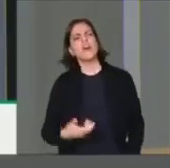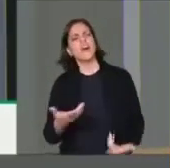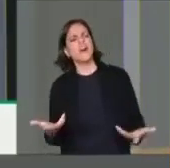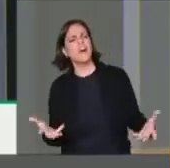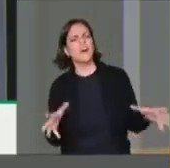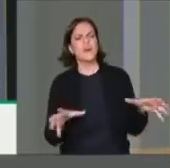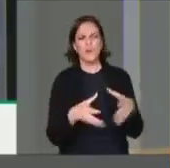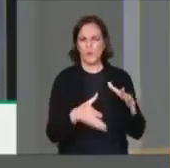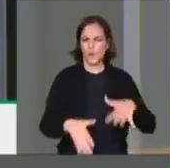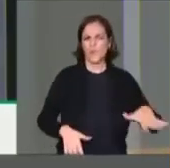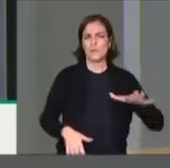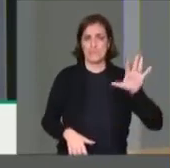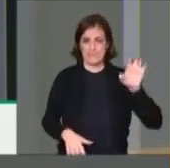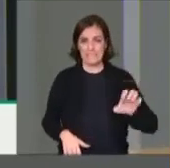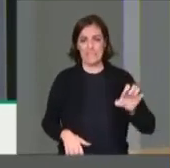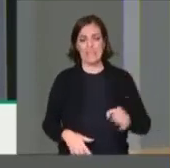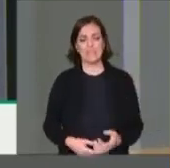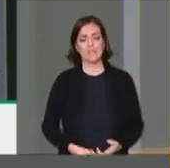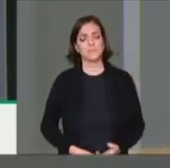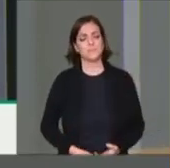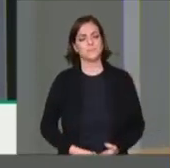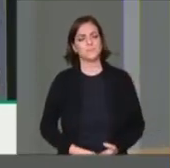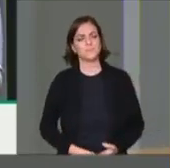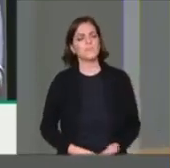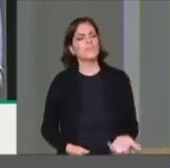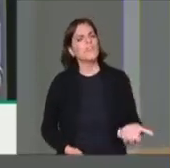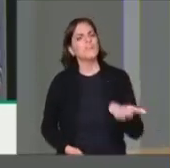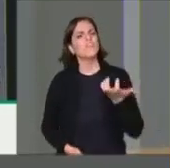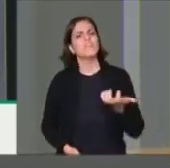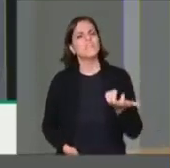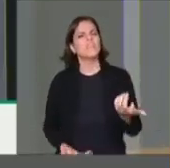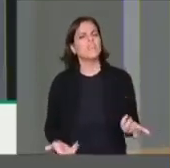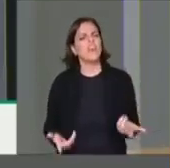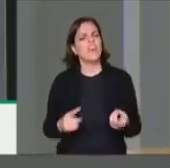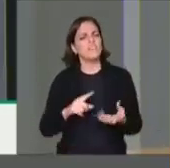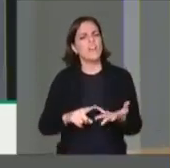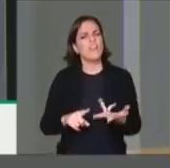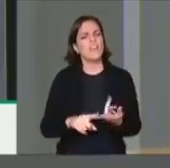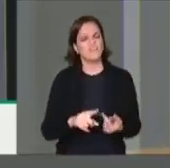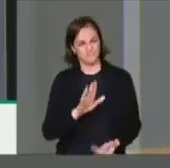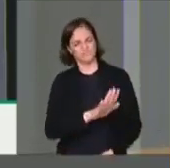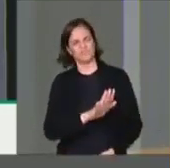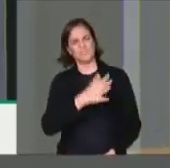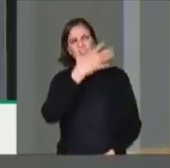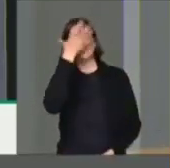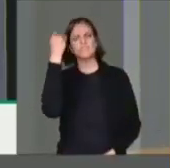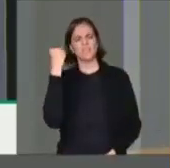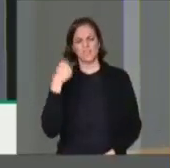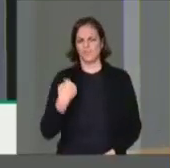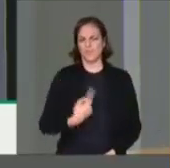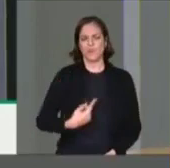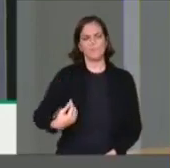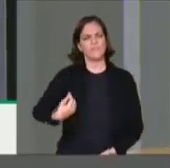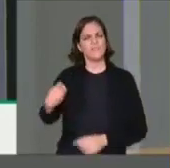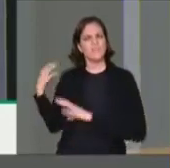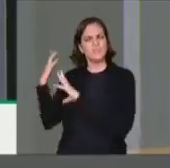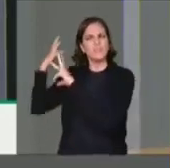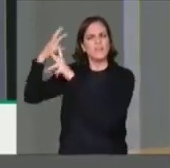emplacar, para concluir, senhor presidente, é esquecer a nossa própria raiz e a nossa própria história. É necessário